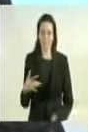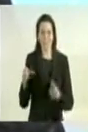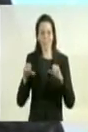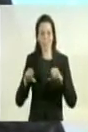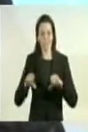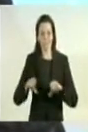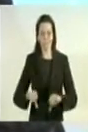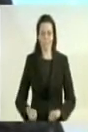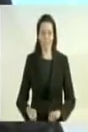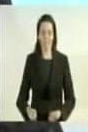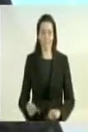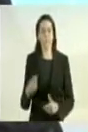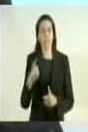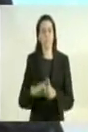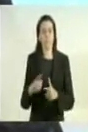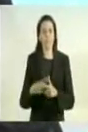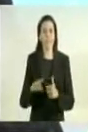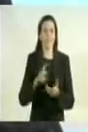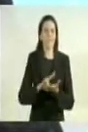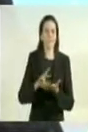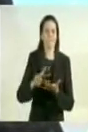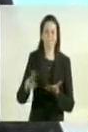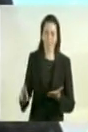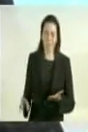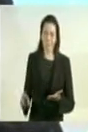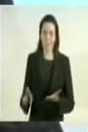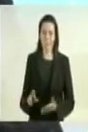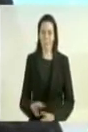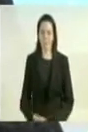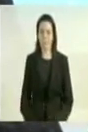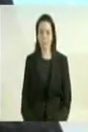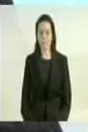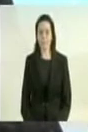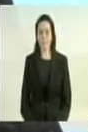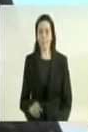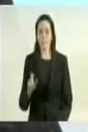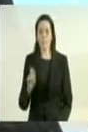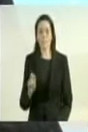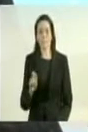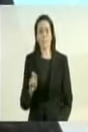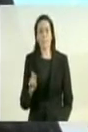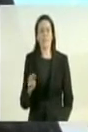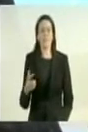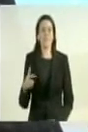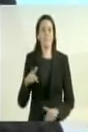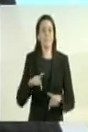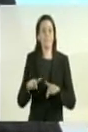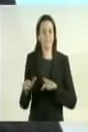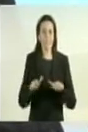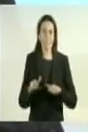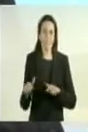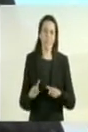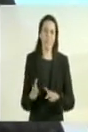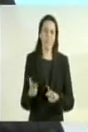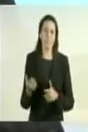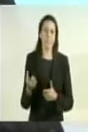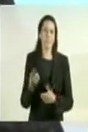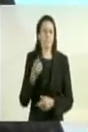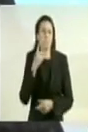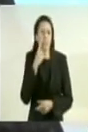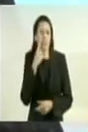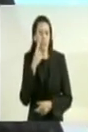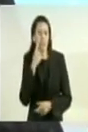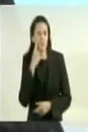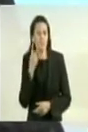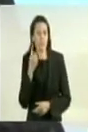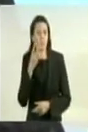à questão da forma de trabalhar e de uma forma totalmente equivocada e errada com a saúde, até porque não tem. E eu digo sempre